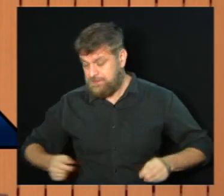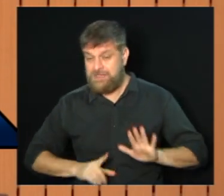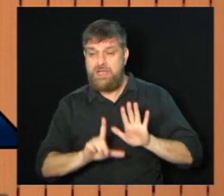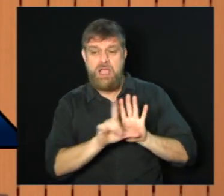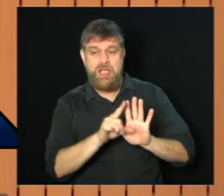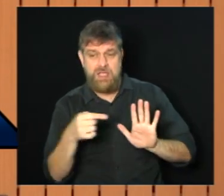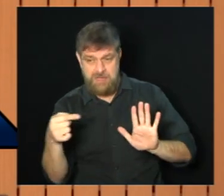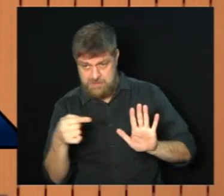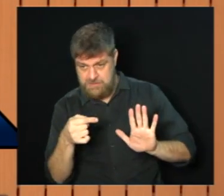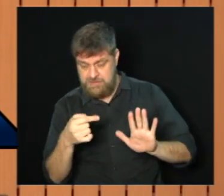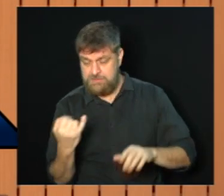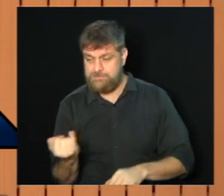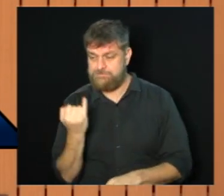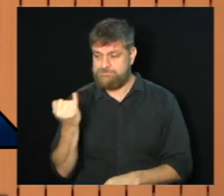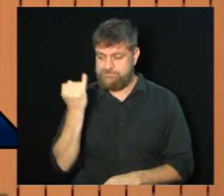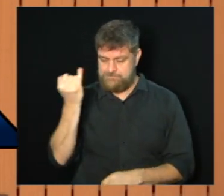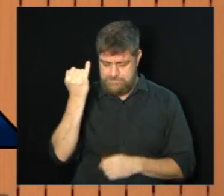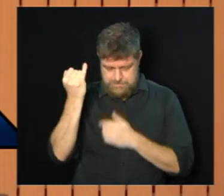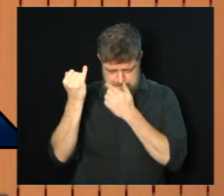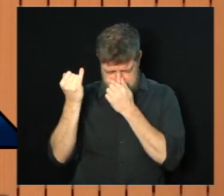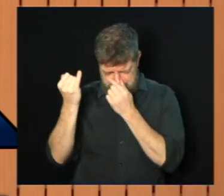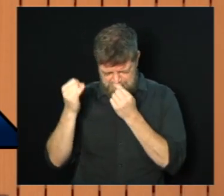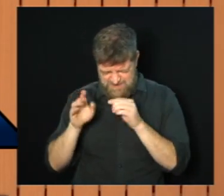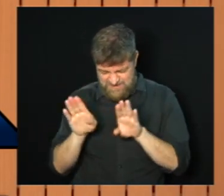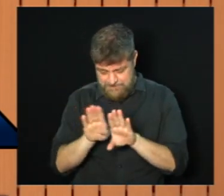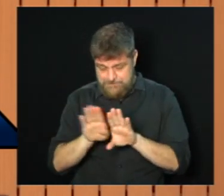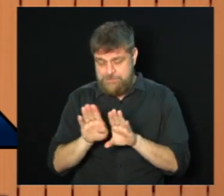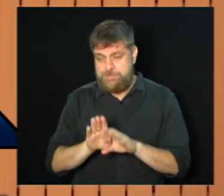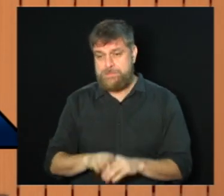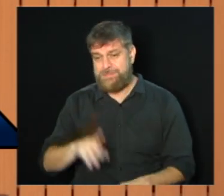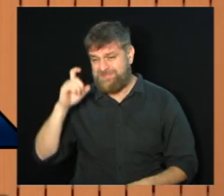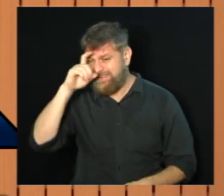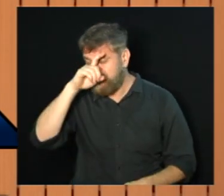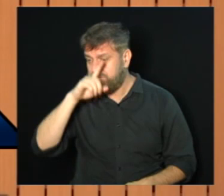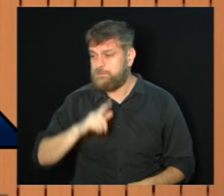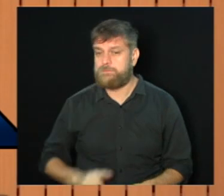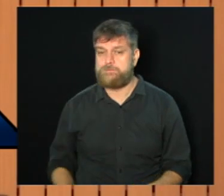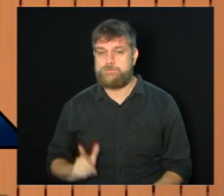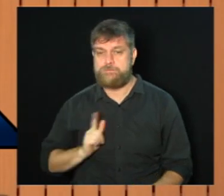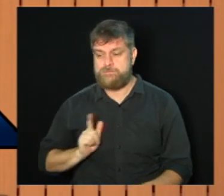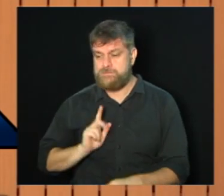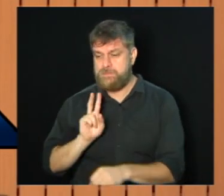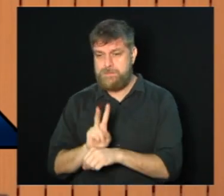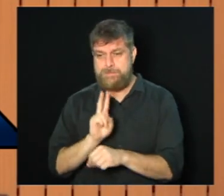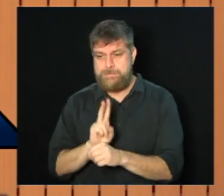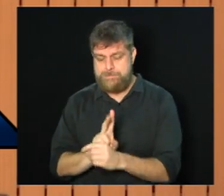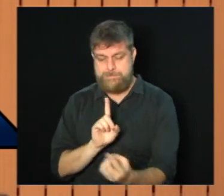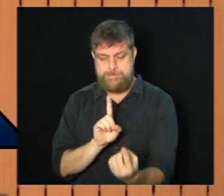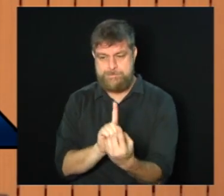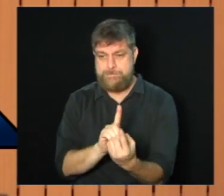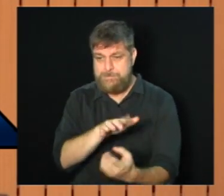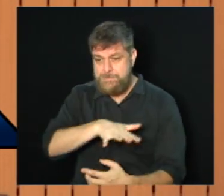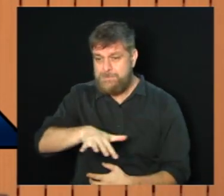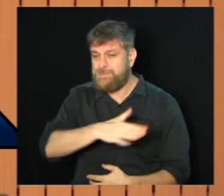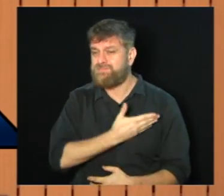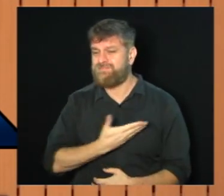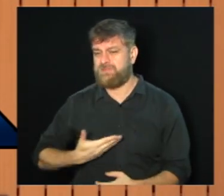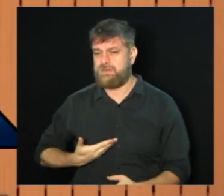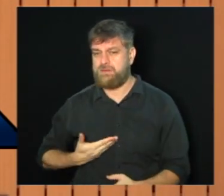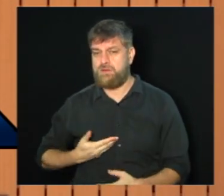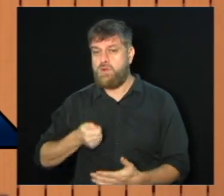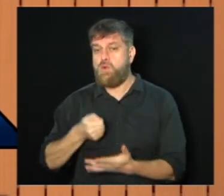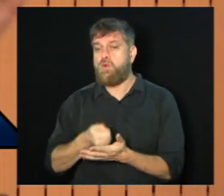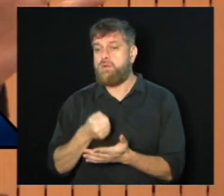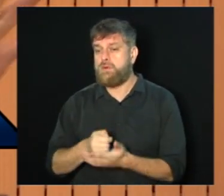Fiscal, que é importante por um lado, por outro lado, dificulta a ampliação do atendimento de diversos serviços públicos, que obriga